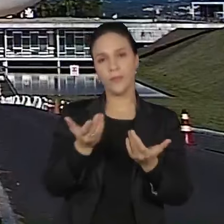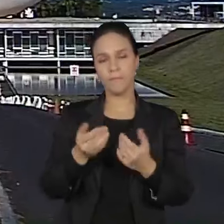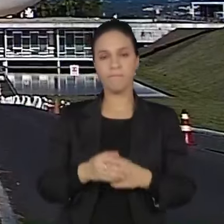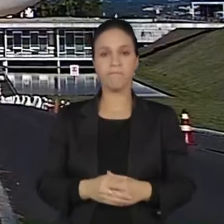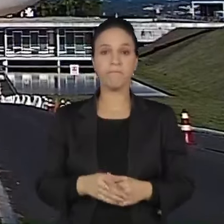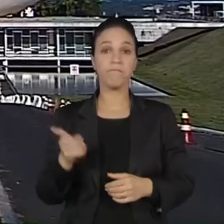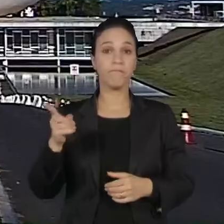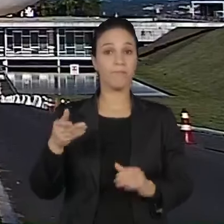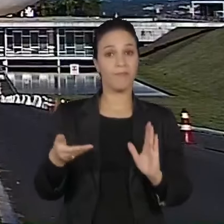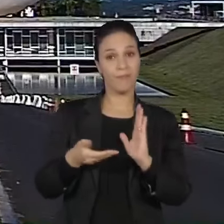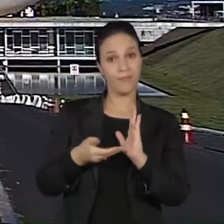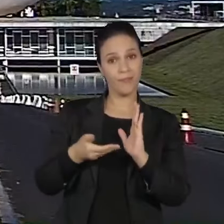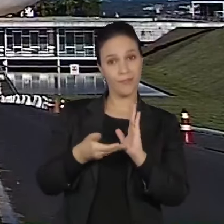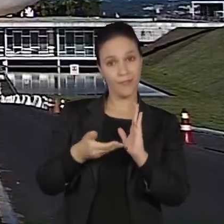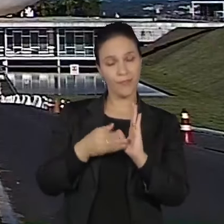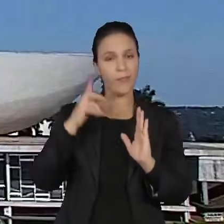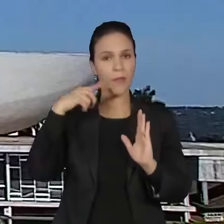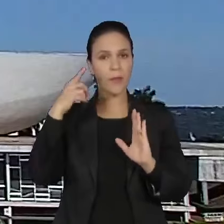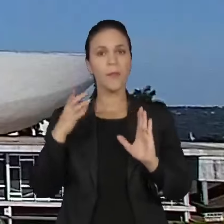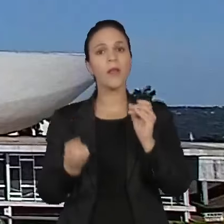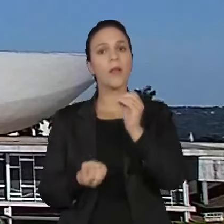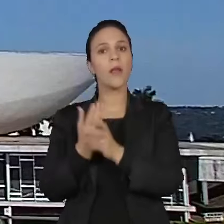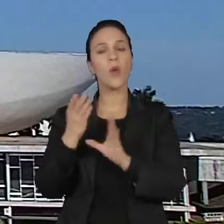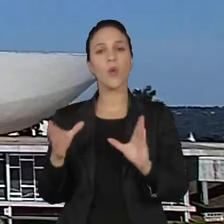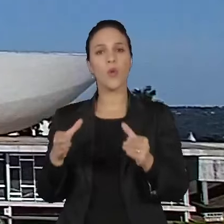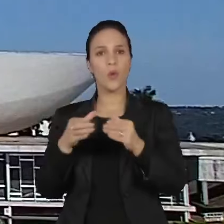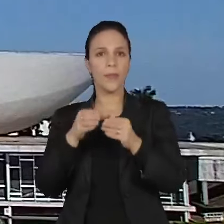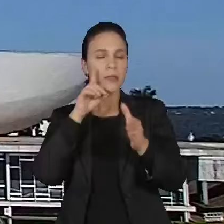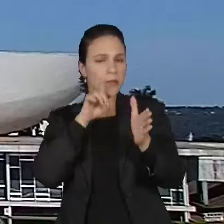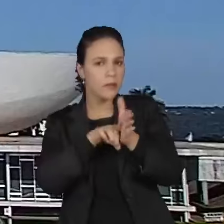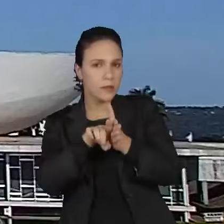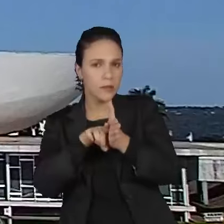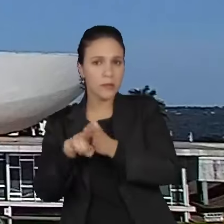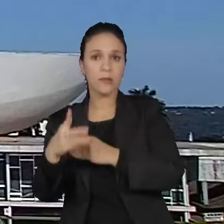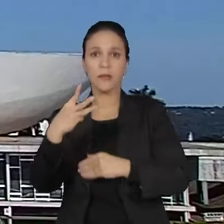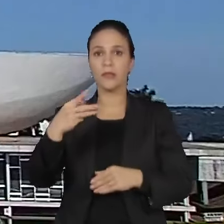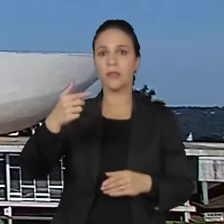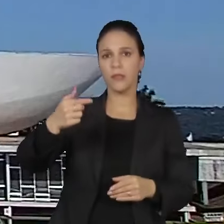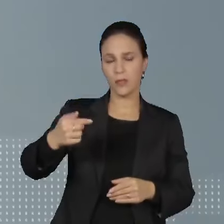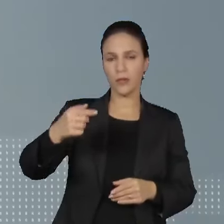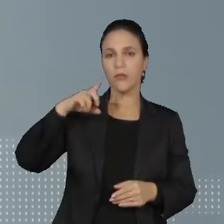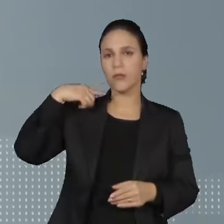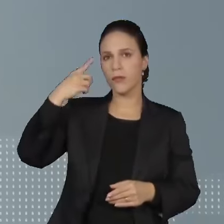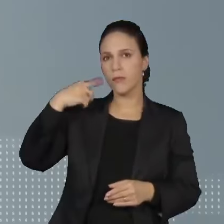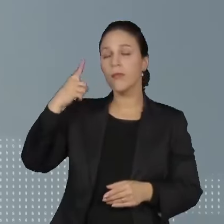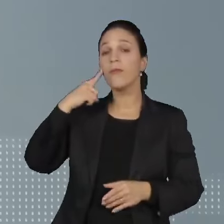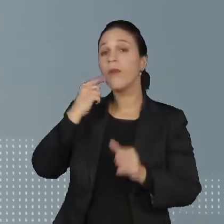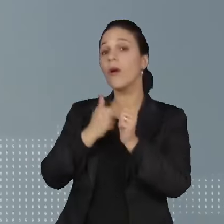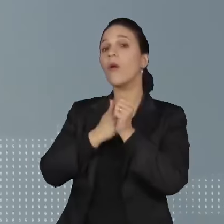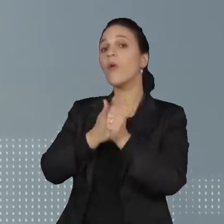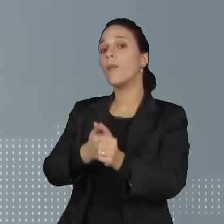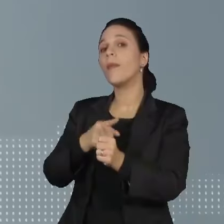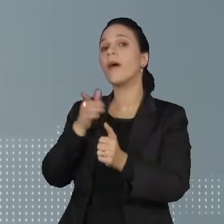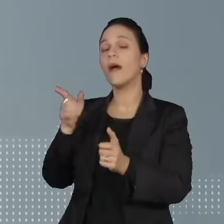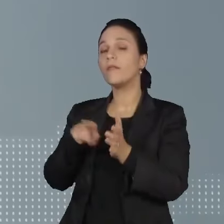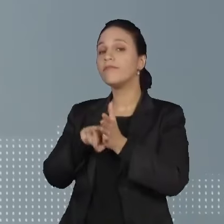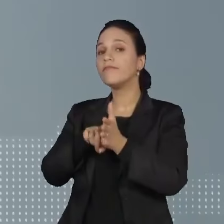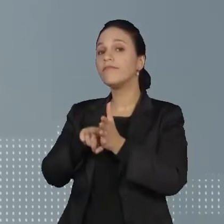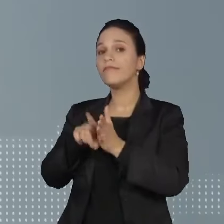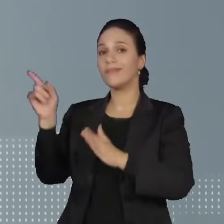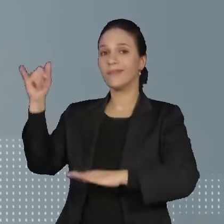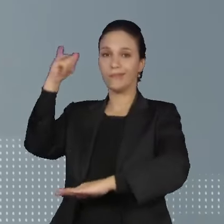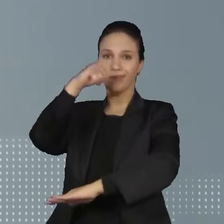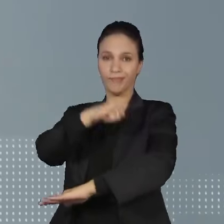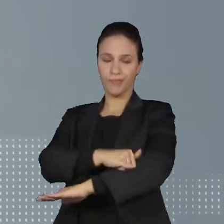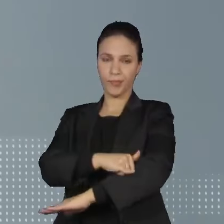câmara dos deputados criou uma comissão externa com 37 parlamentares para acompanhar as investigações sobre o